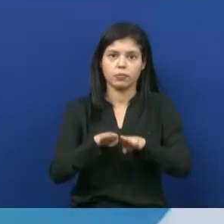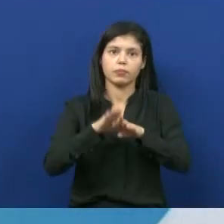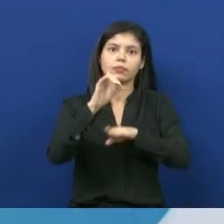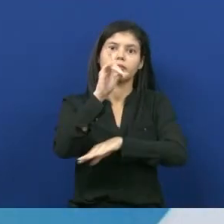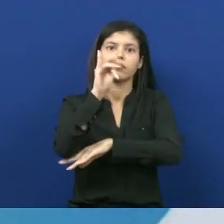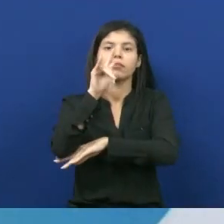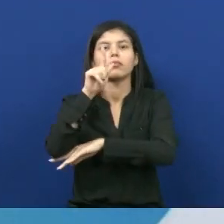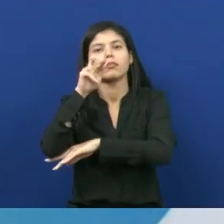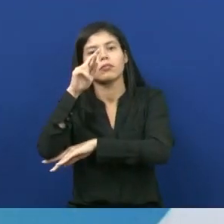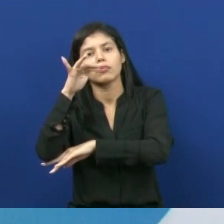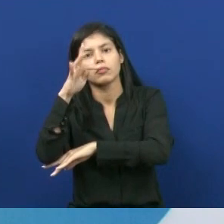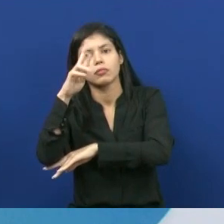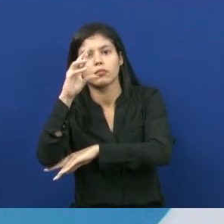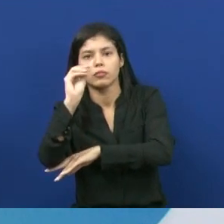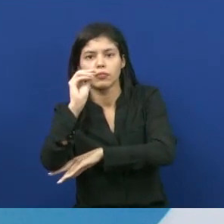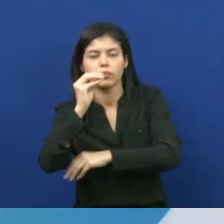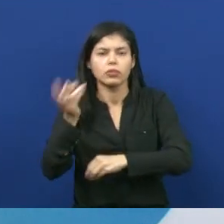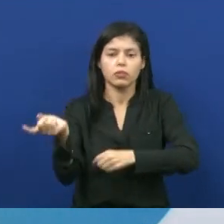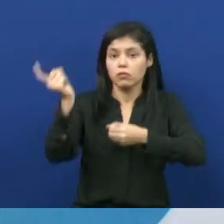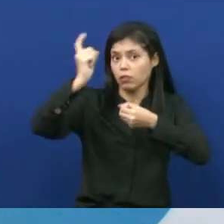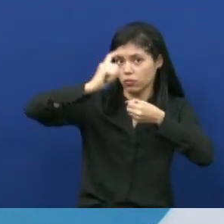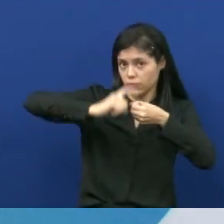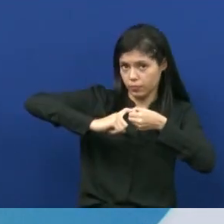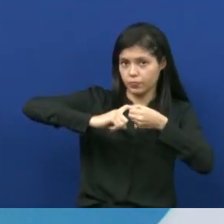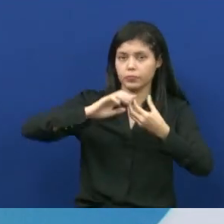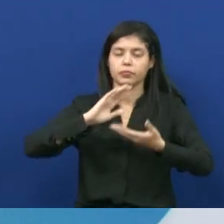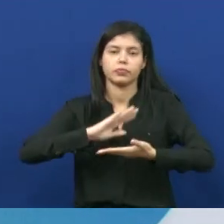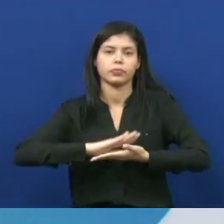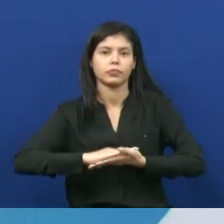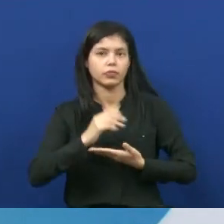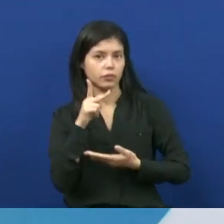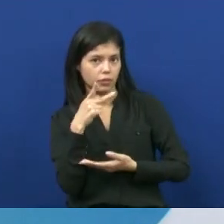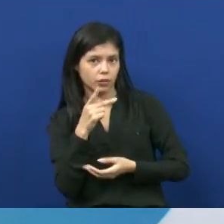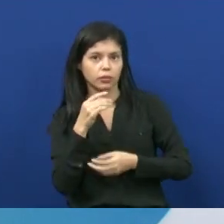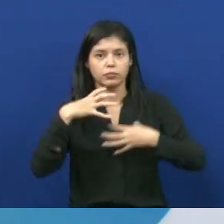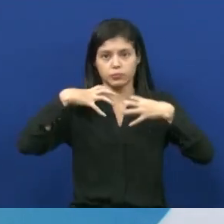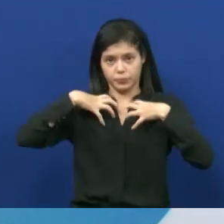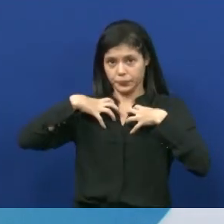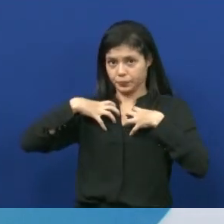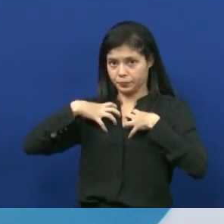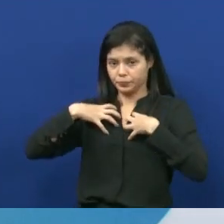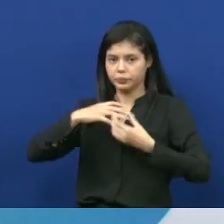digestório. Bom, voltando a falar do pulmão,